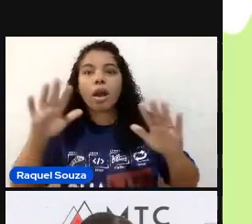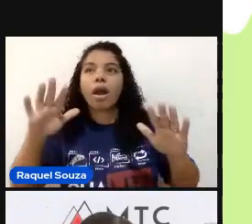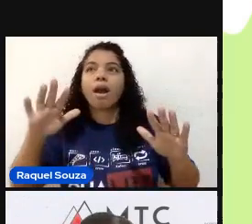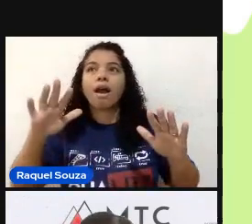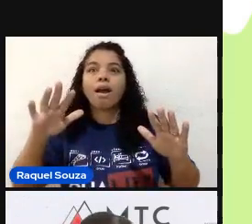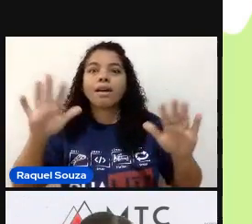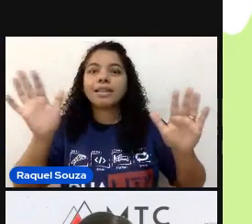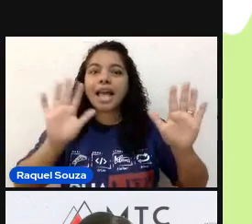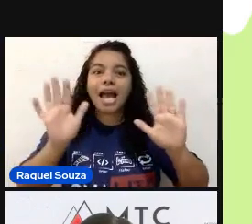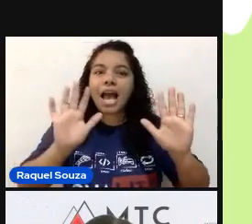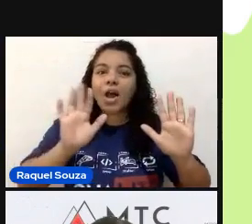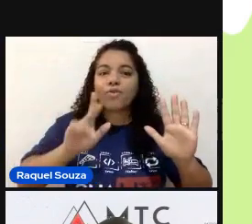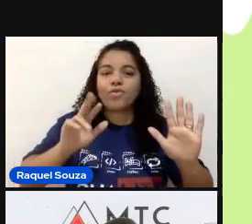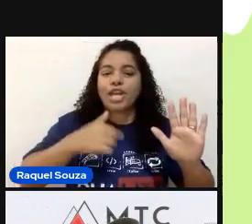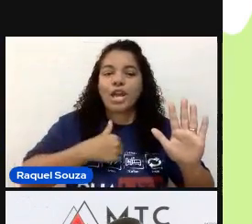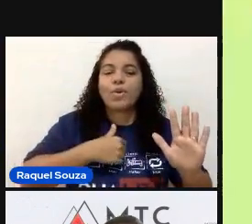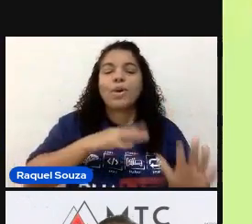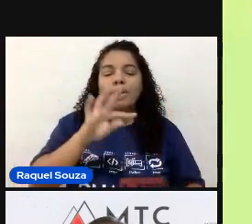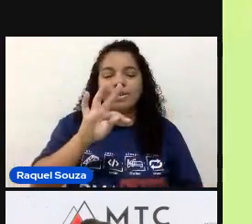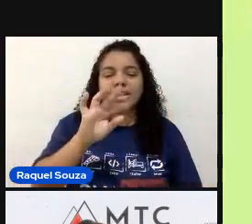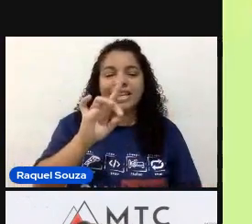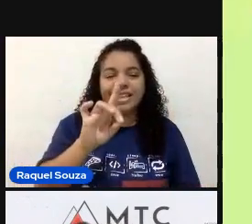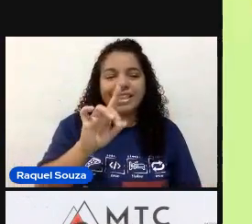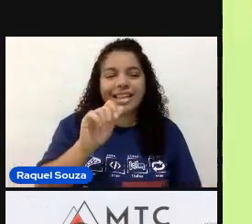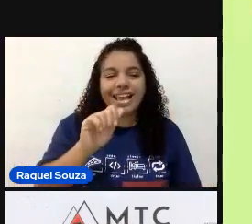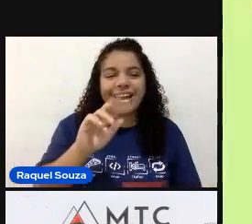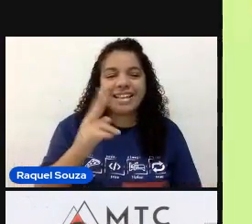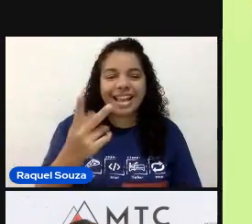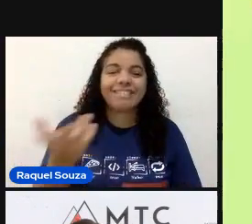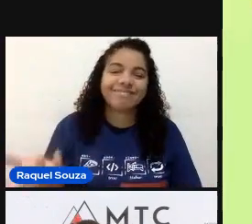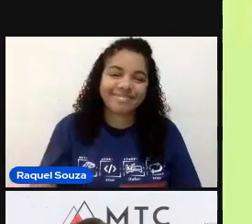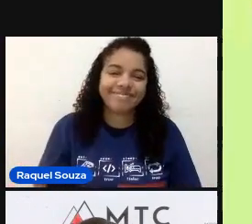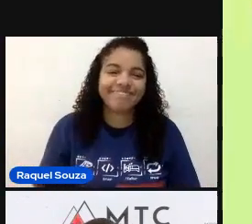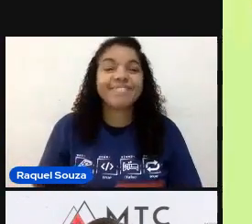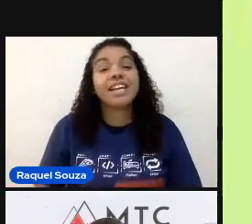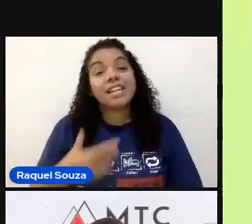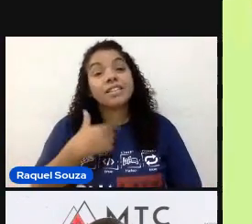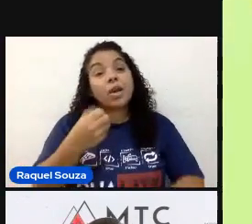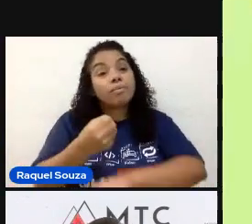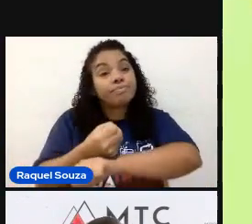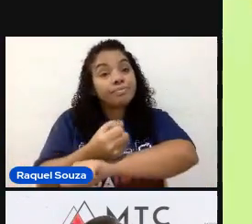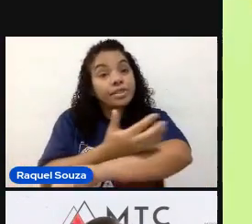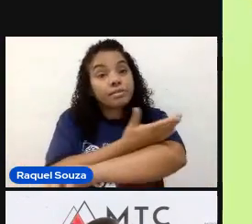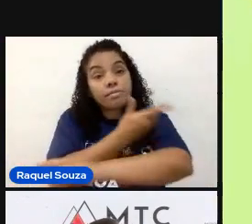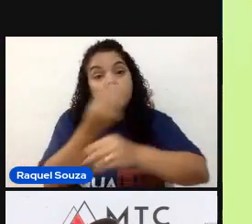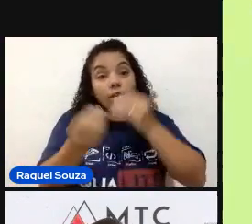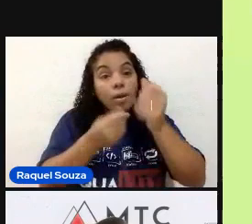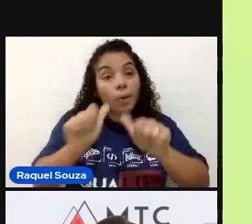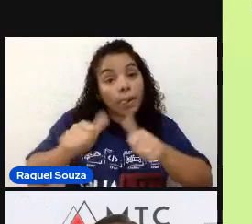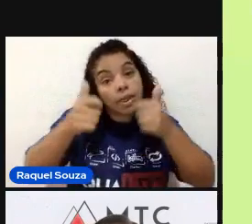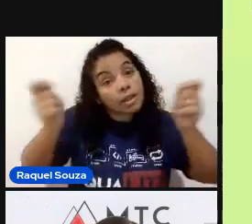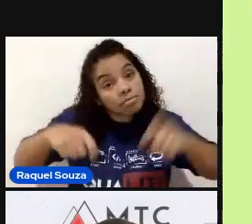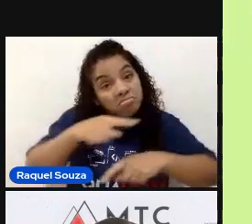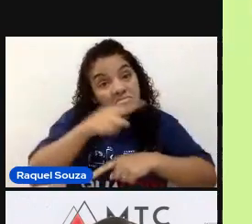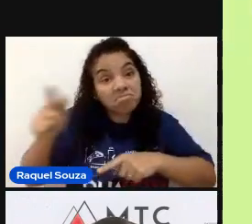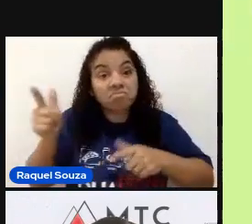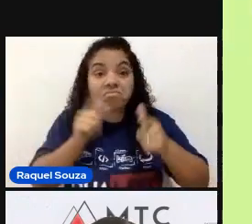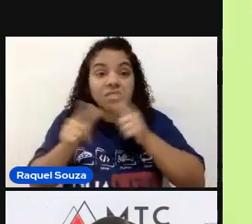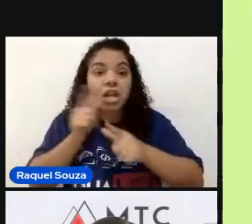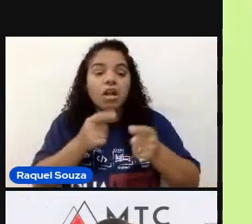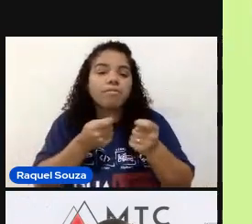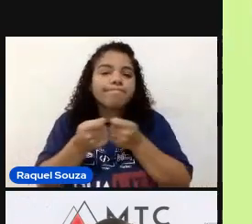foi o TDAH. Então, emoções, né? Como melhora a sua capacidade? Quando você consegue controlar